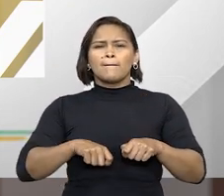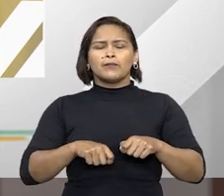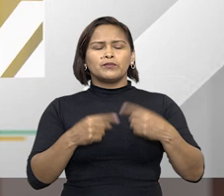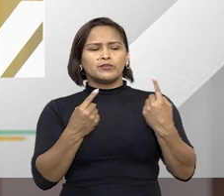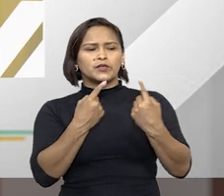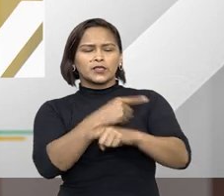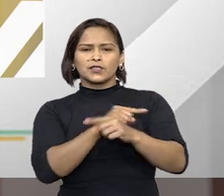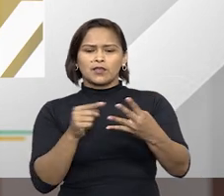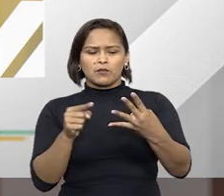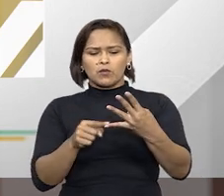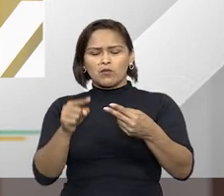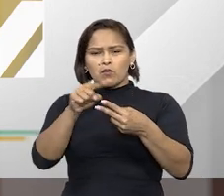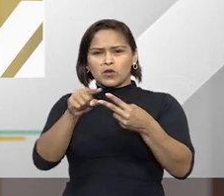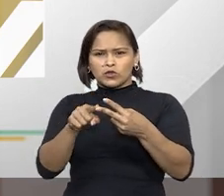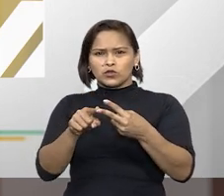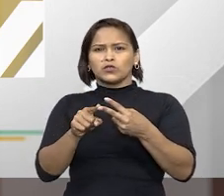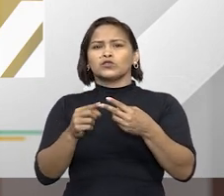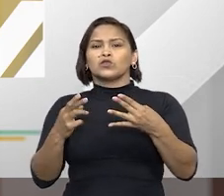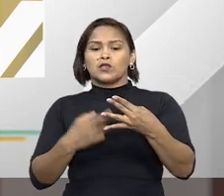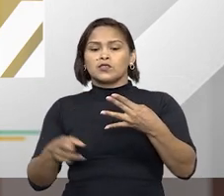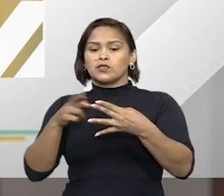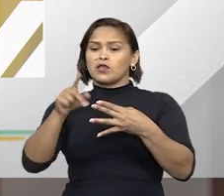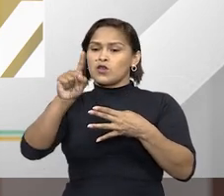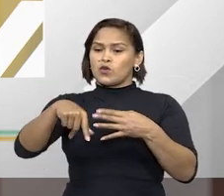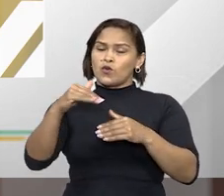recursos perante o STJ? Bom,